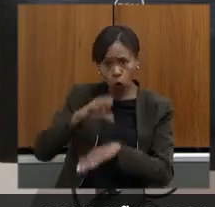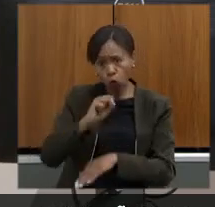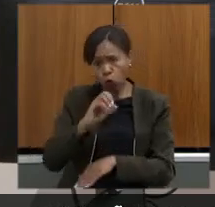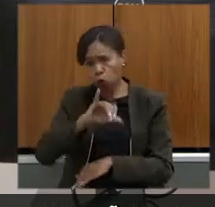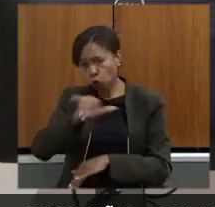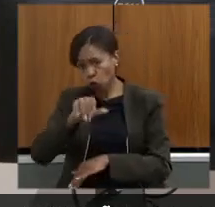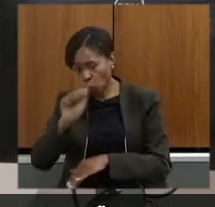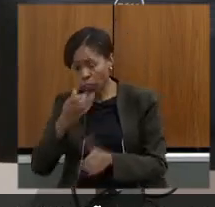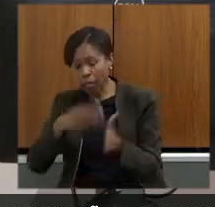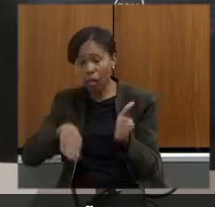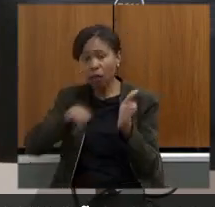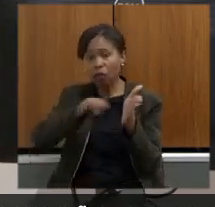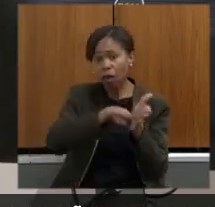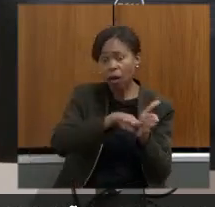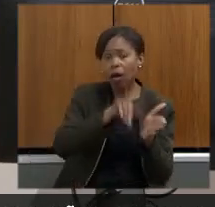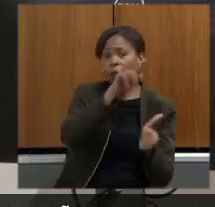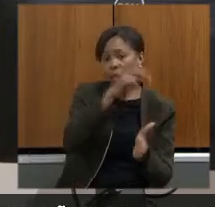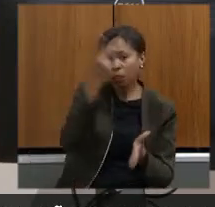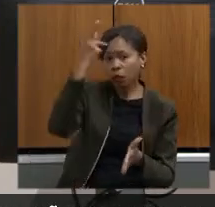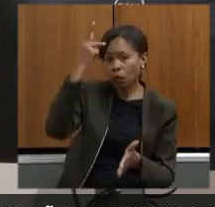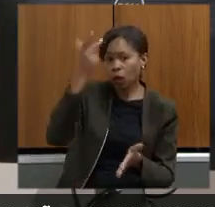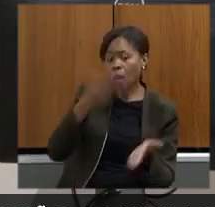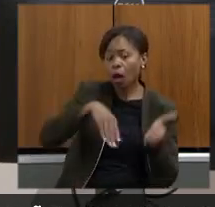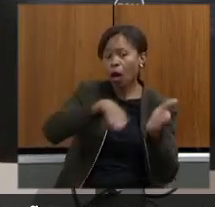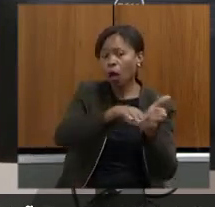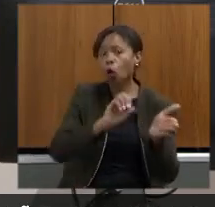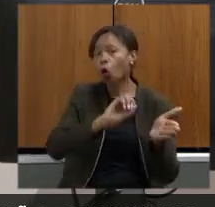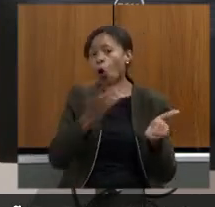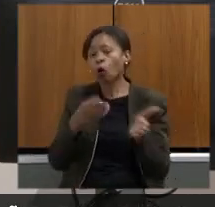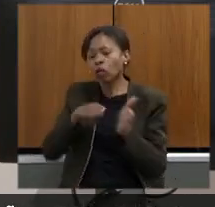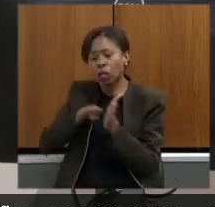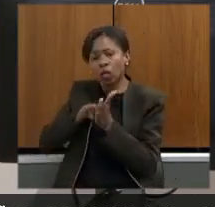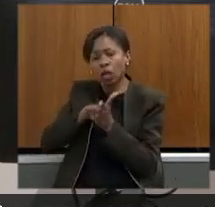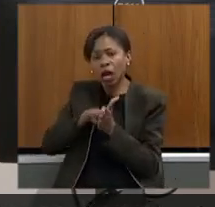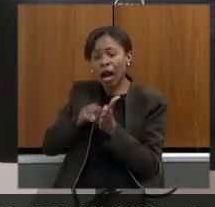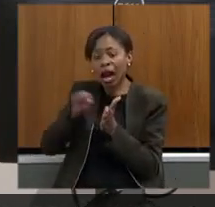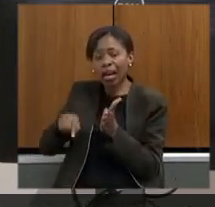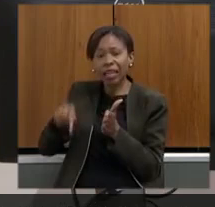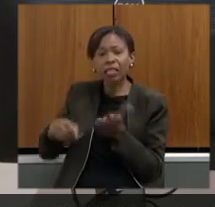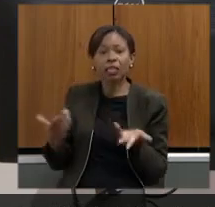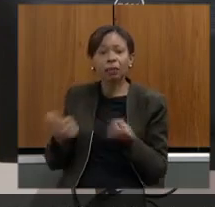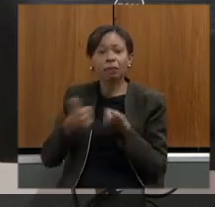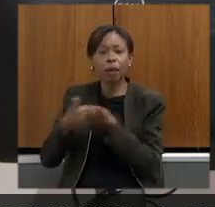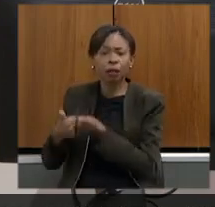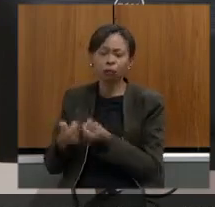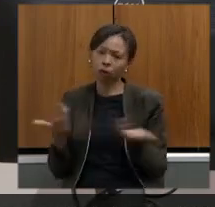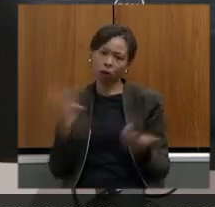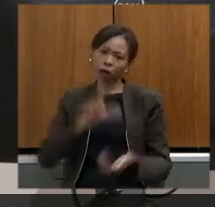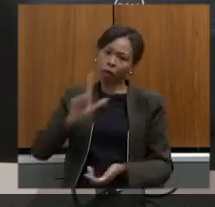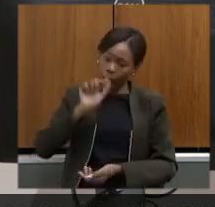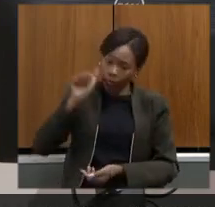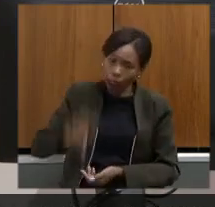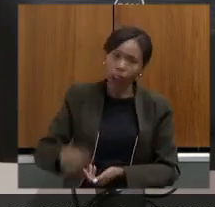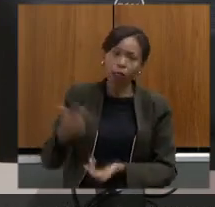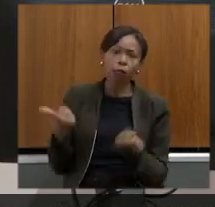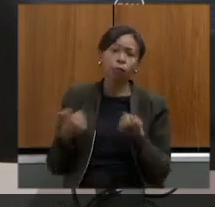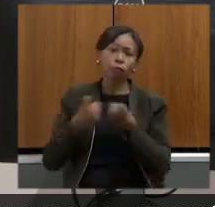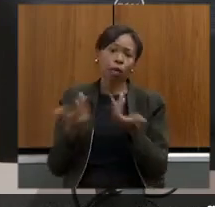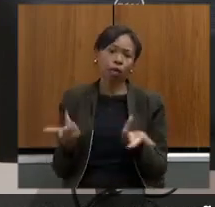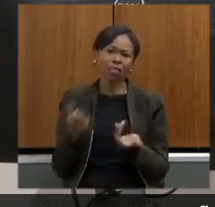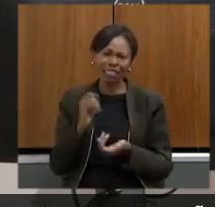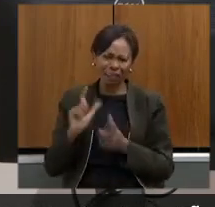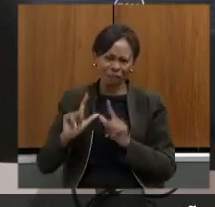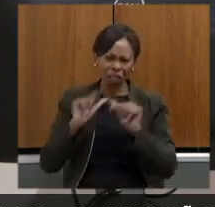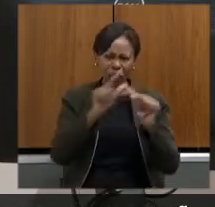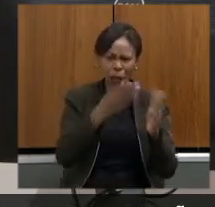ou entregar a carga ali claro que entregar a carga aqui eu faço cinco viagens por dia eu vou na lavoura volto em barco se eu tivesse aqui